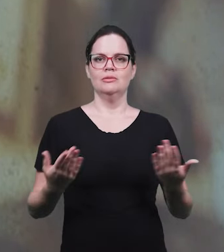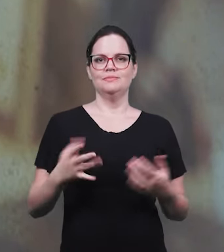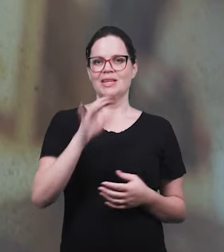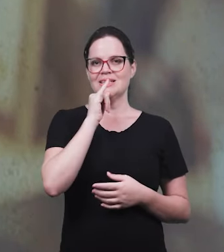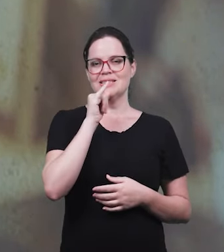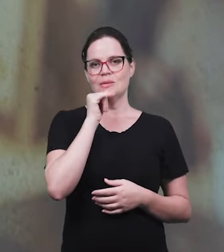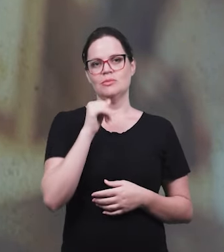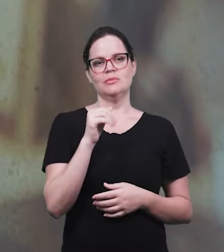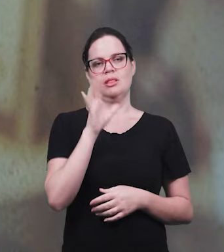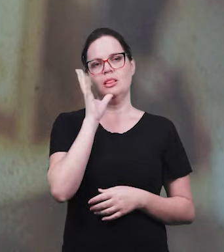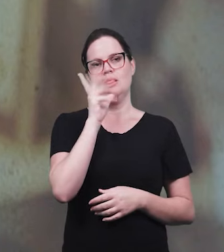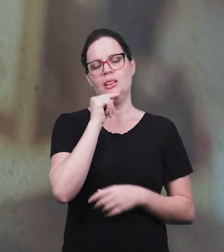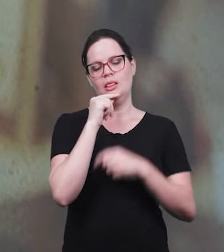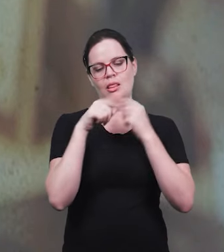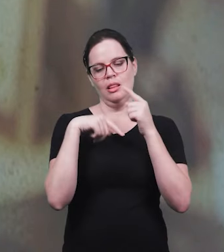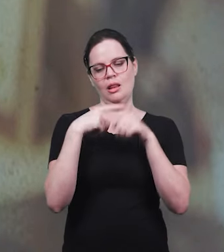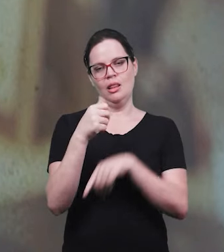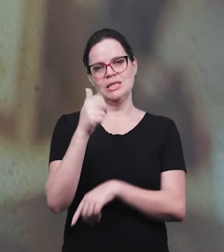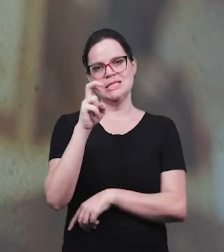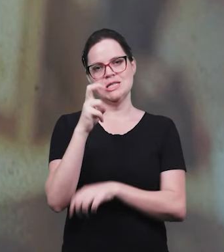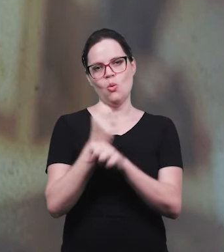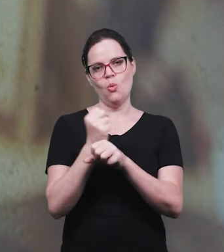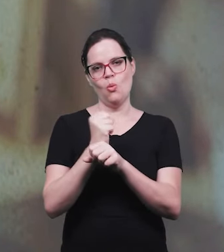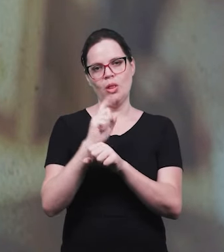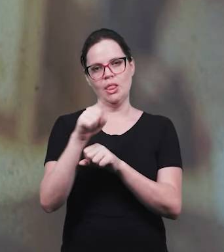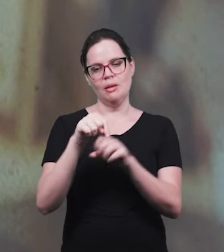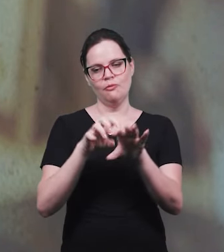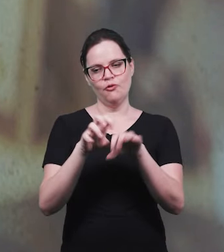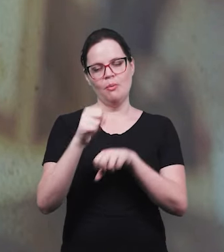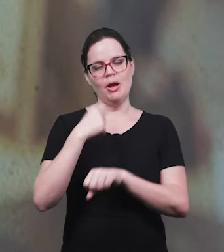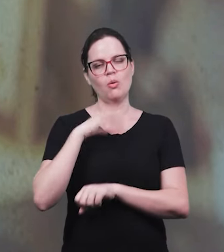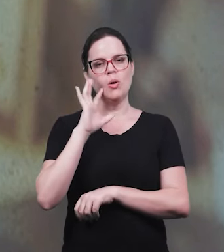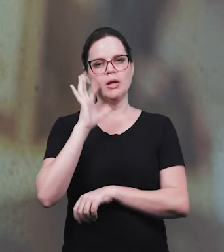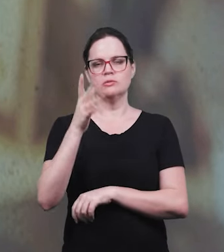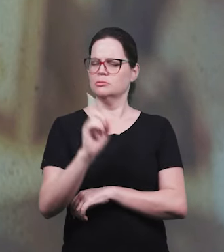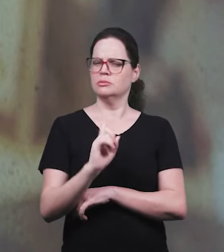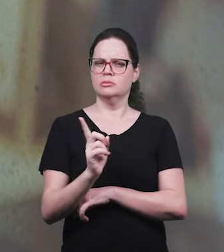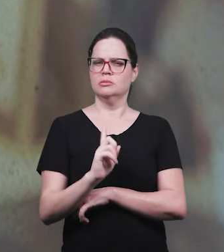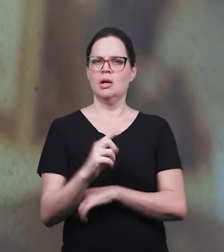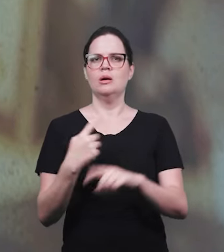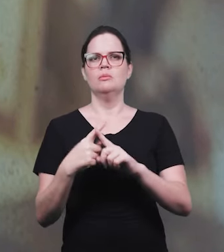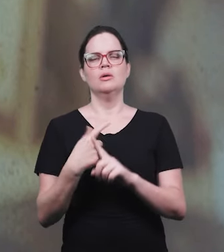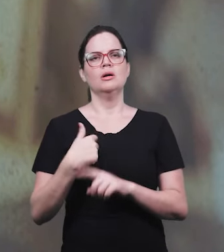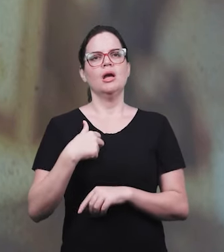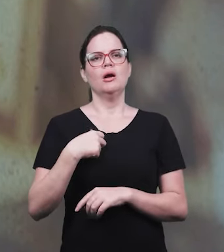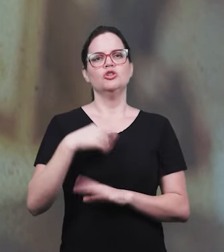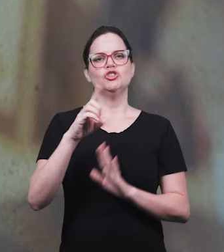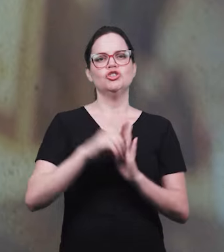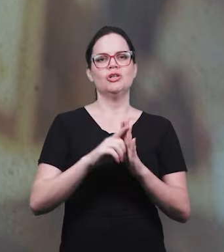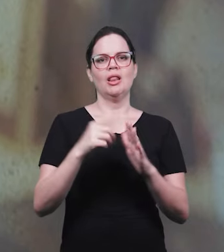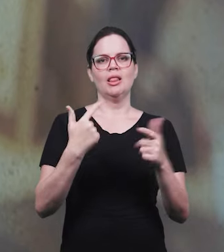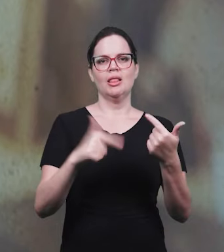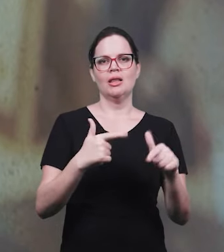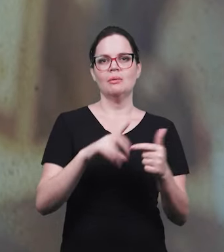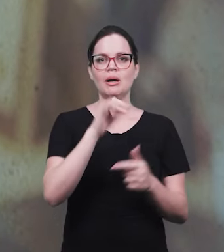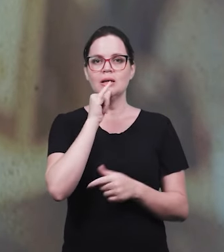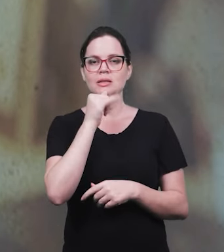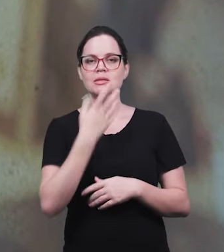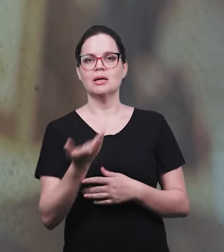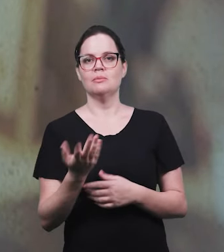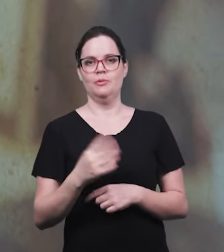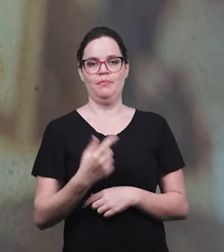10 semestres e às vezes é uma matéria, eu acho que eu vi Direito do Trabalho no 7º ou 8º semestre. Sim. Então, se eu tenho interesse nessa área,